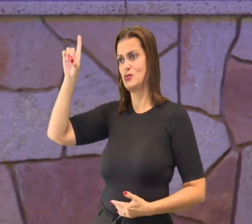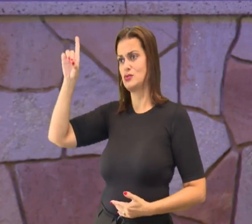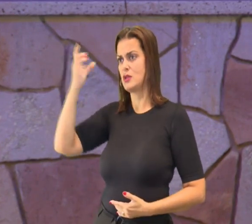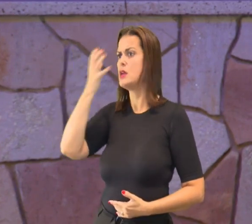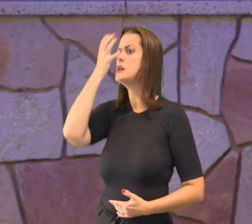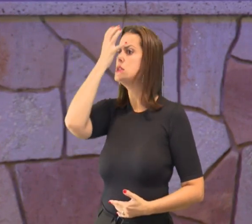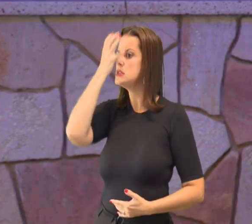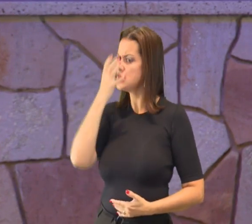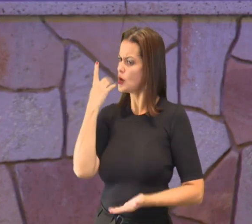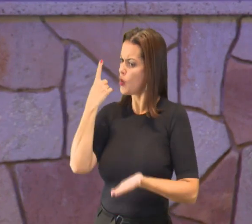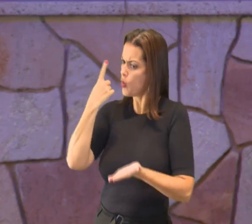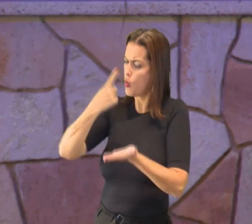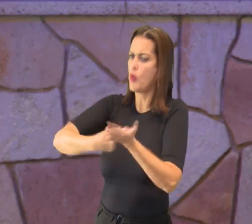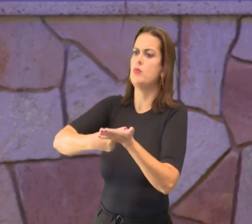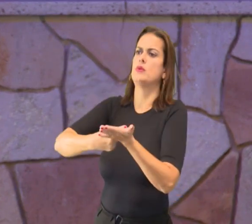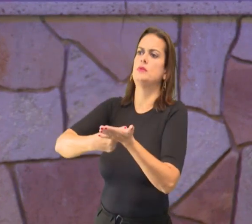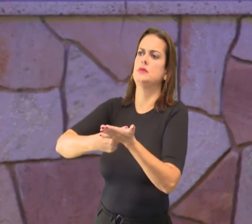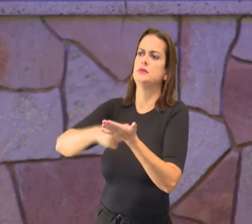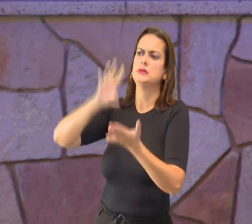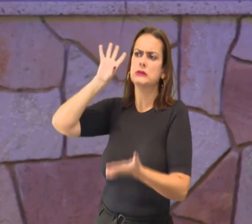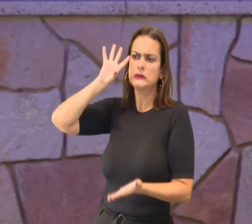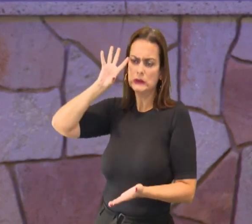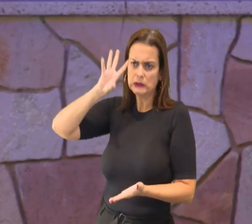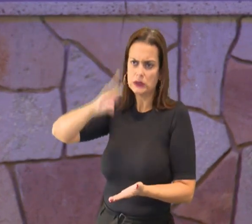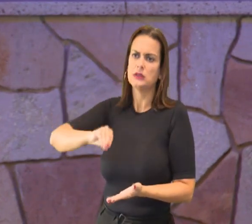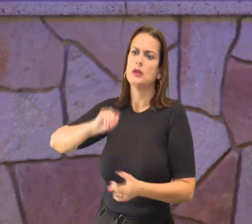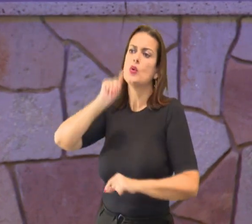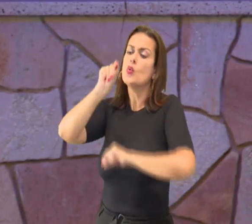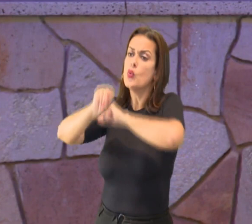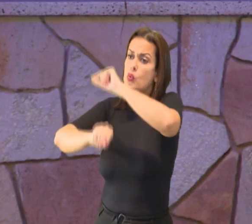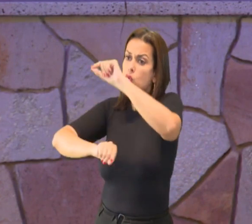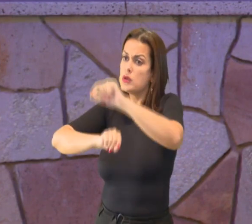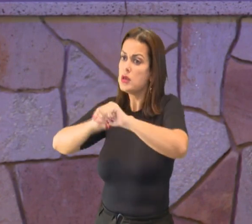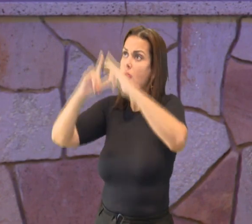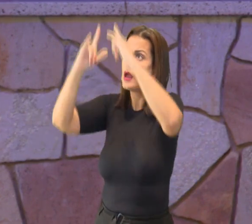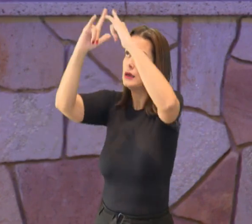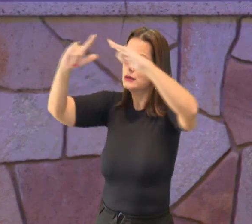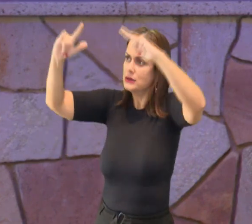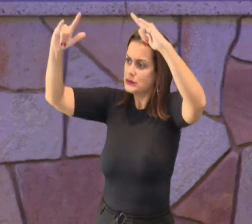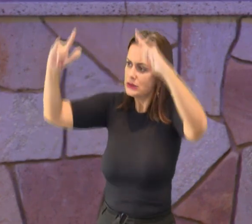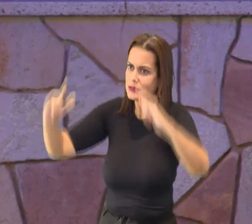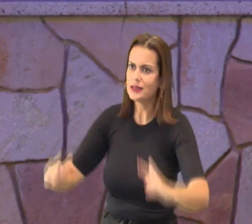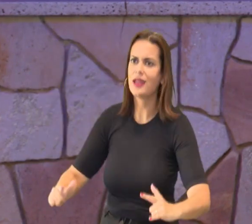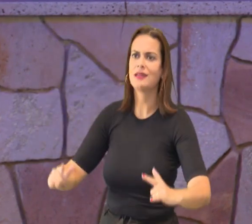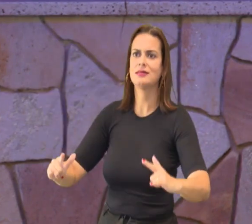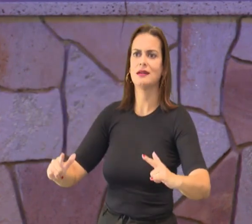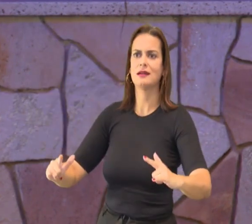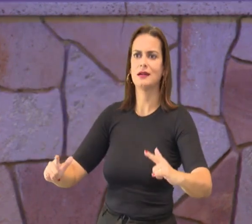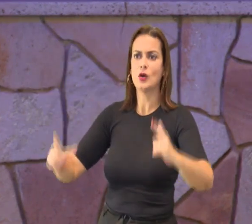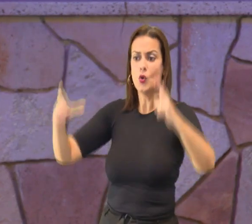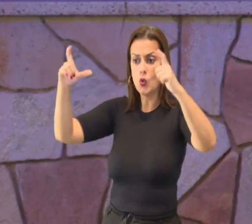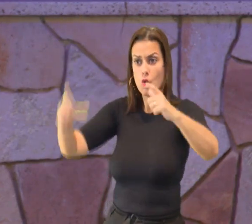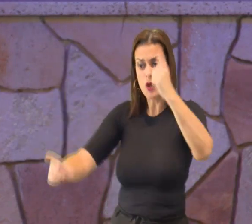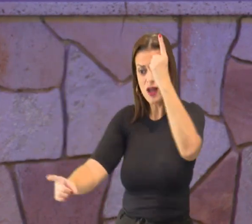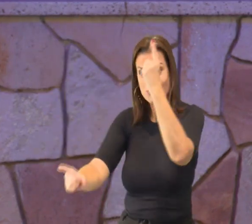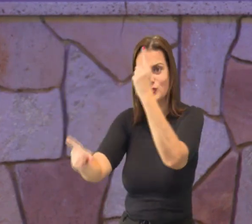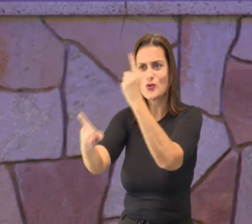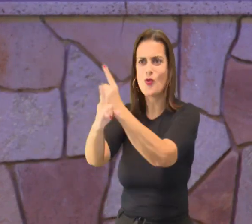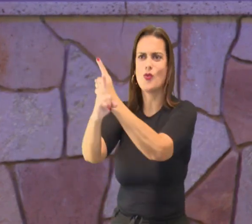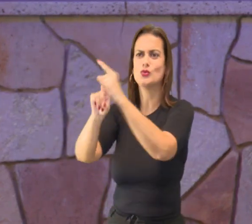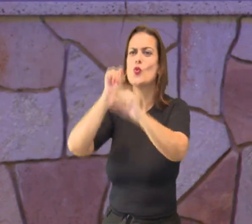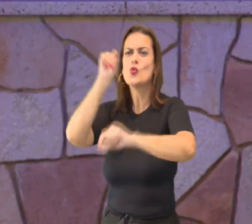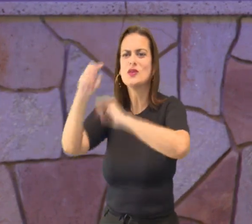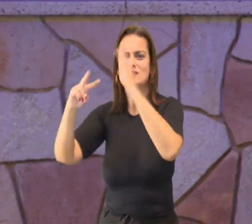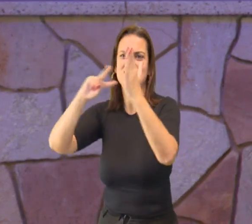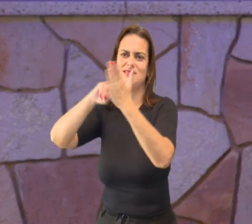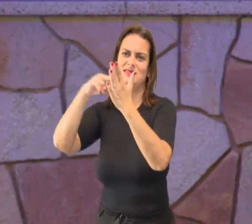seriedade, o comprometimento, o entendimento do que era a tenda da congregação, a tenda do encontro, o que aquilo